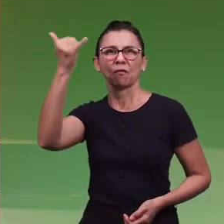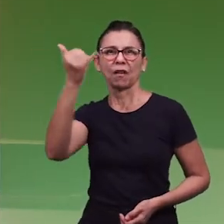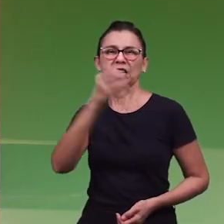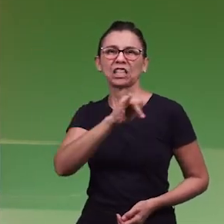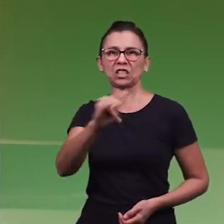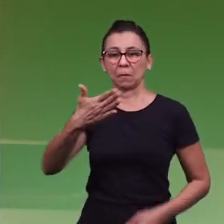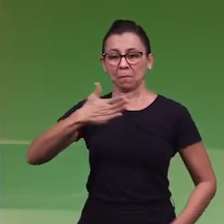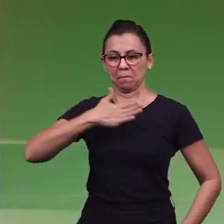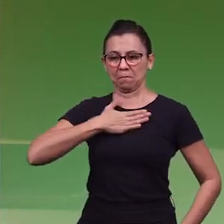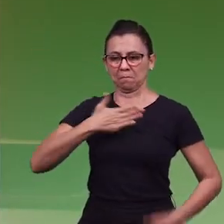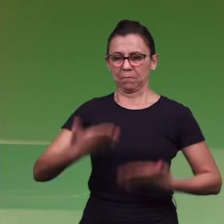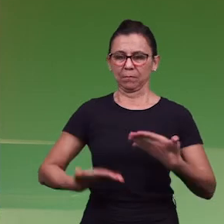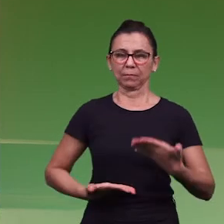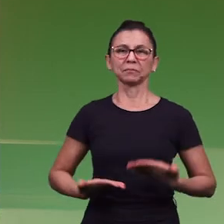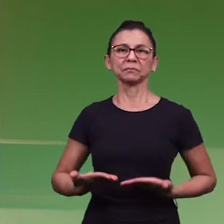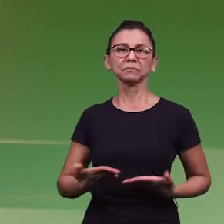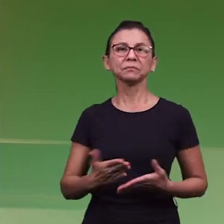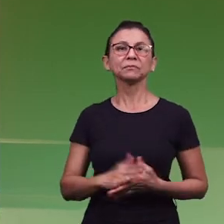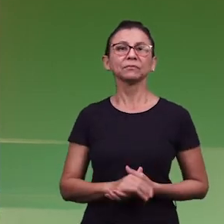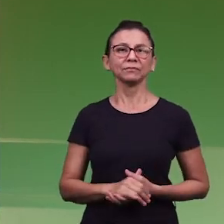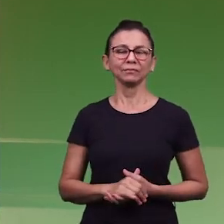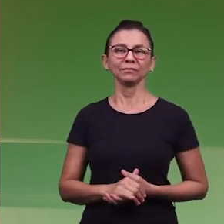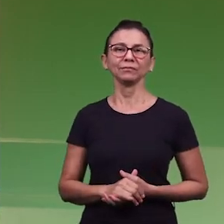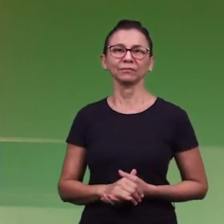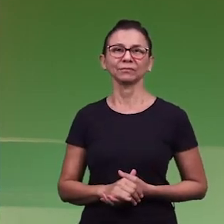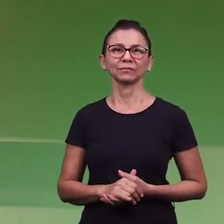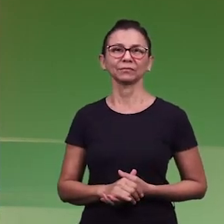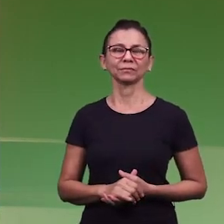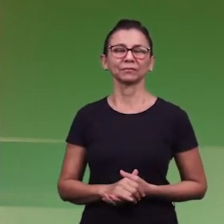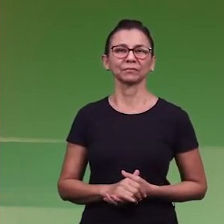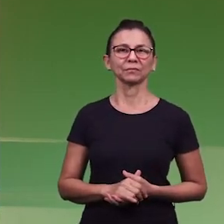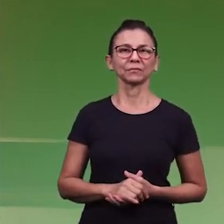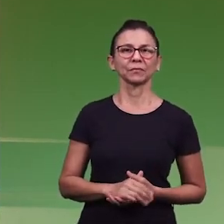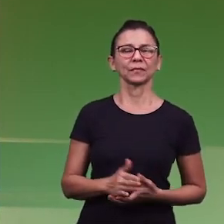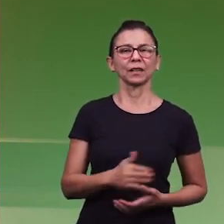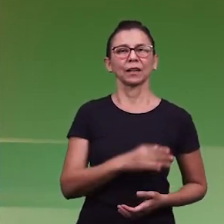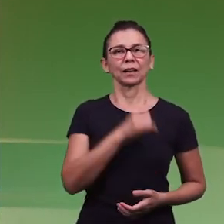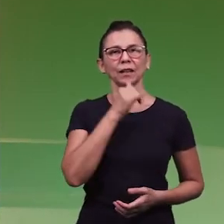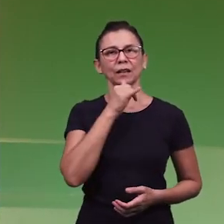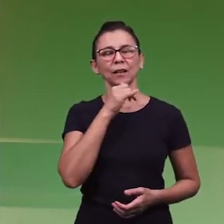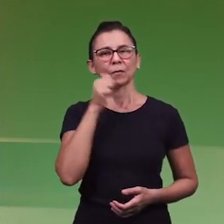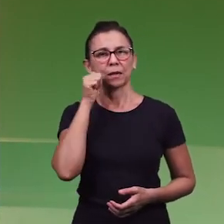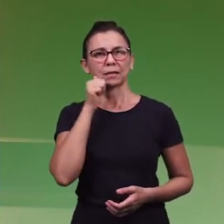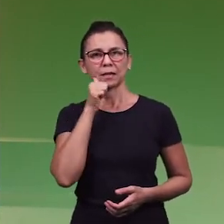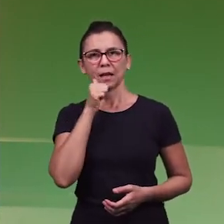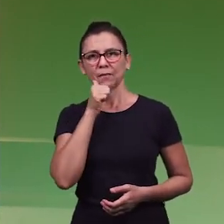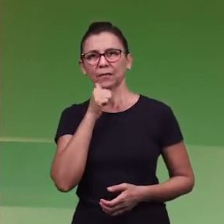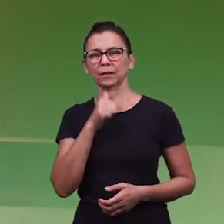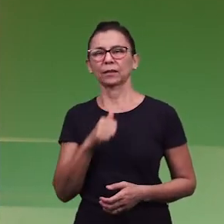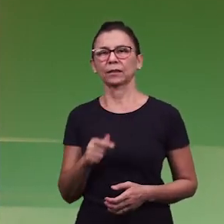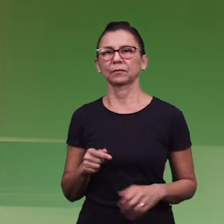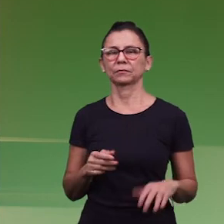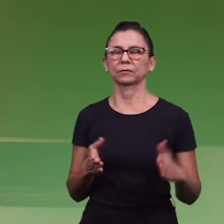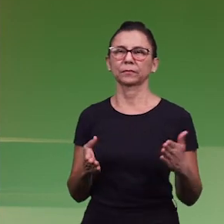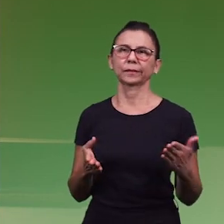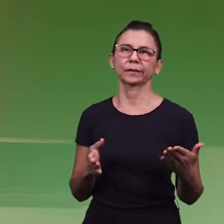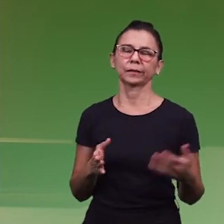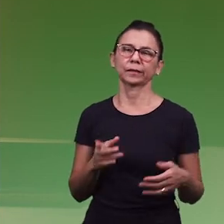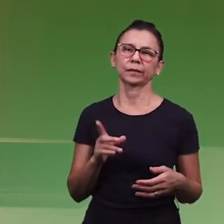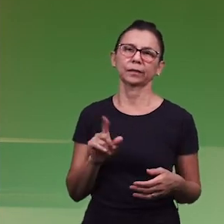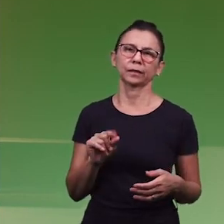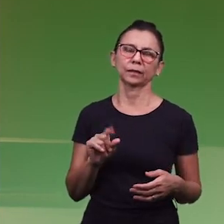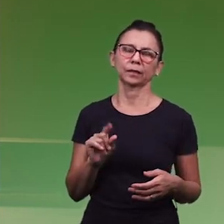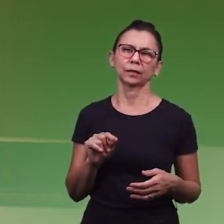servo, né? O dom espiritual, a direção do dom. Uma irmã chegou à igreja com